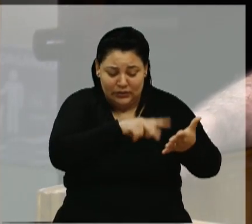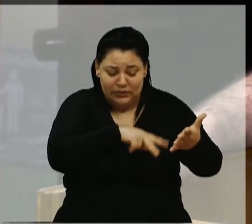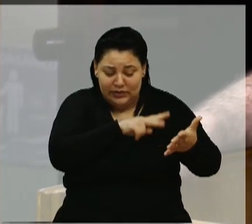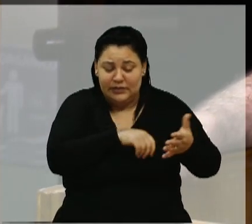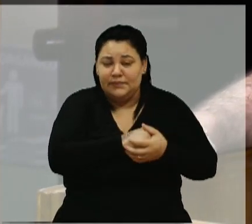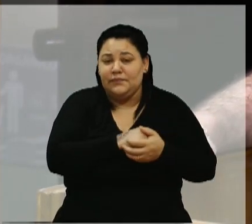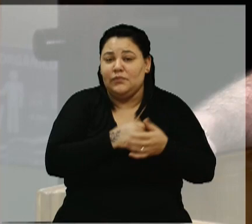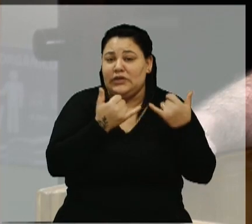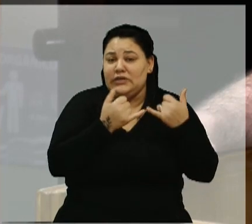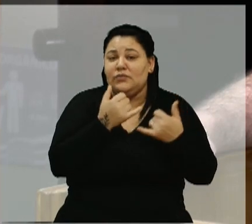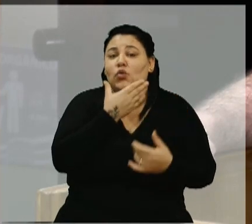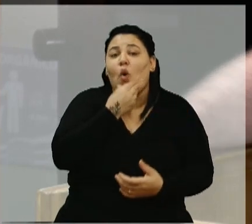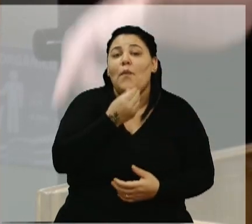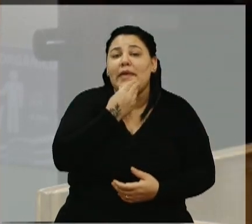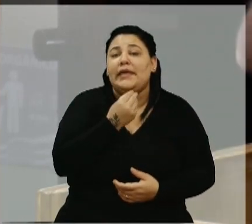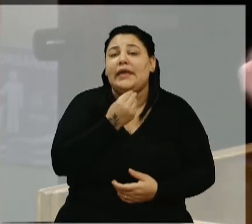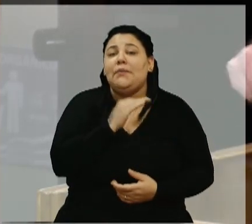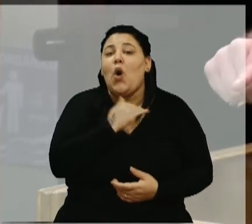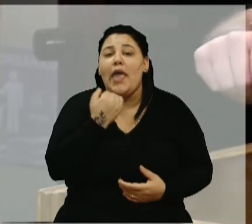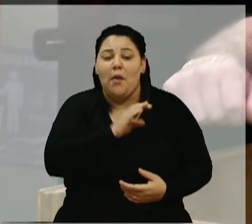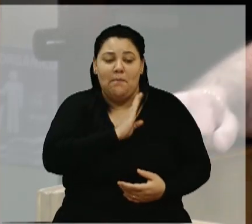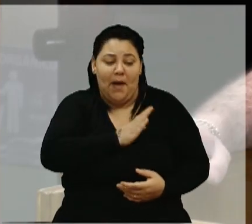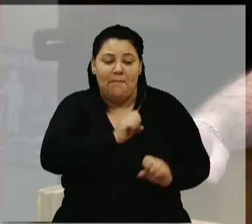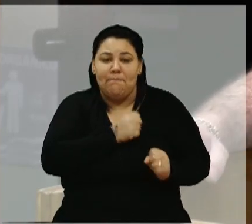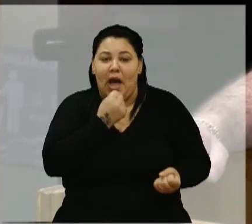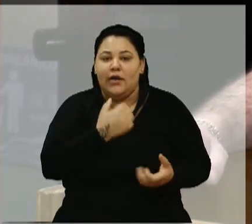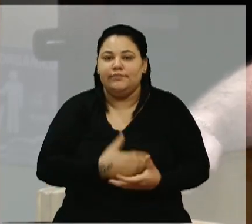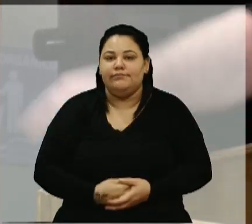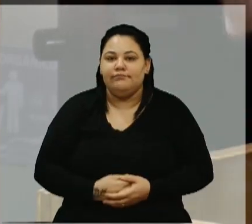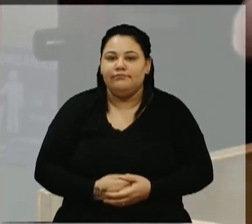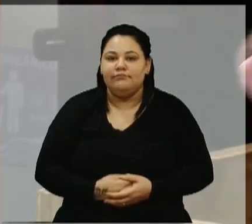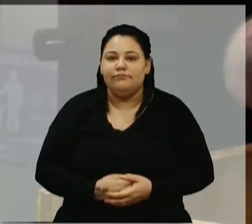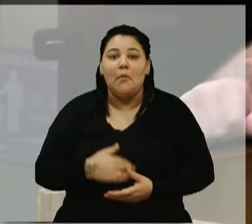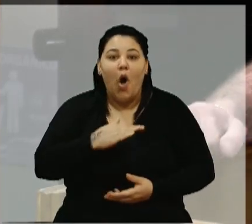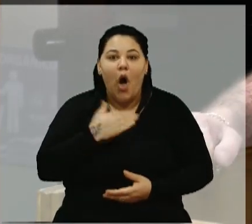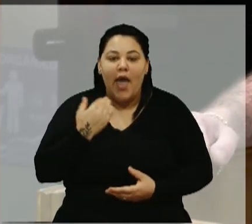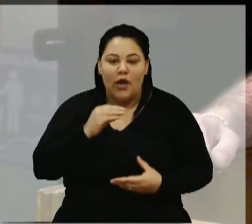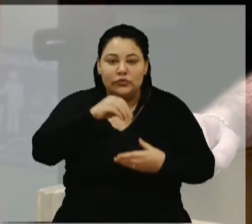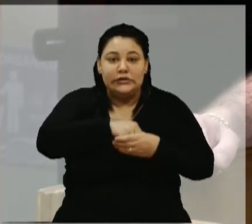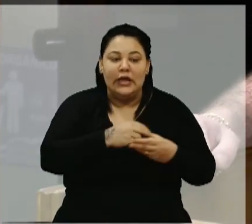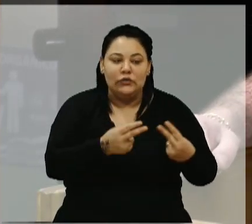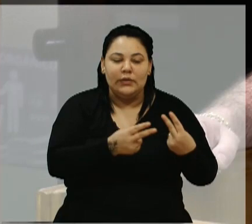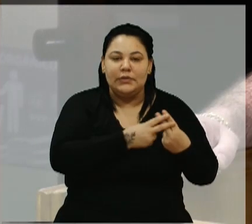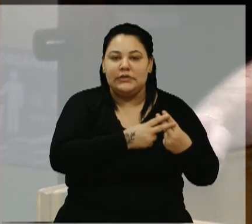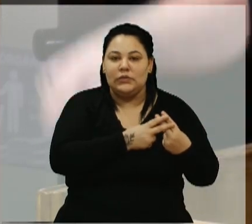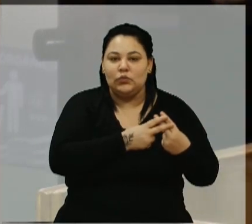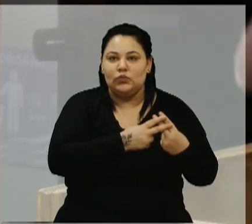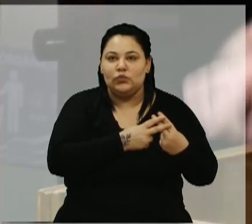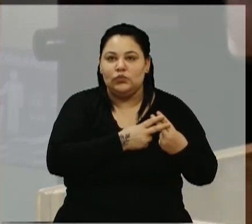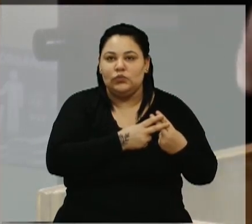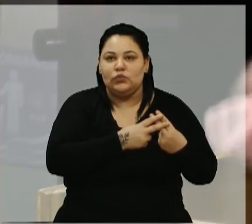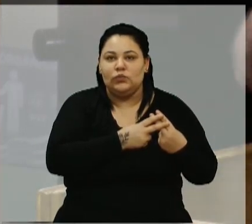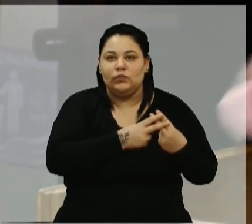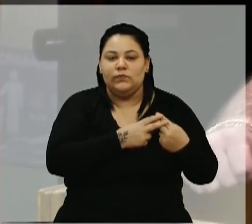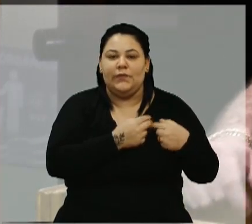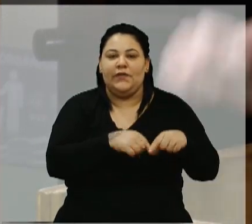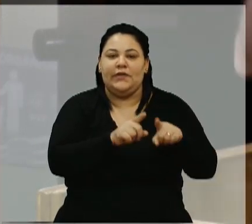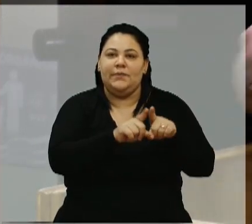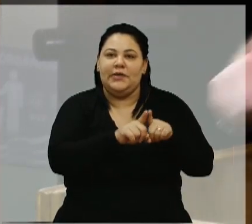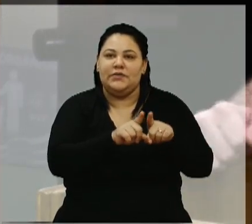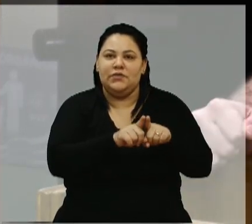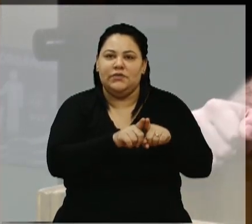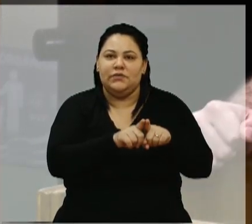Clériston, que inclusive veio a óbito, com comorbidades, com diversos